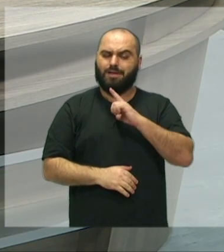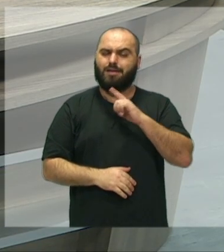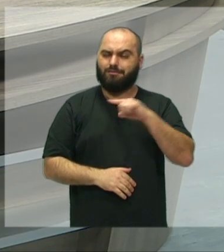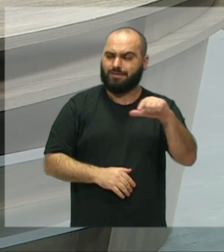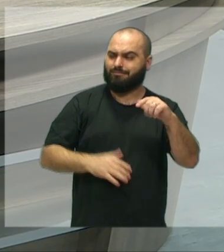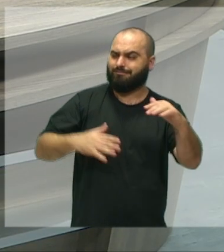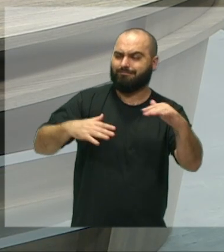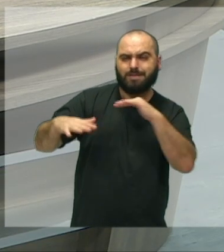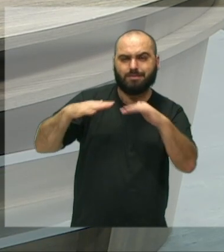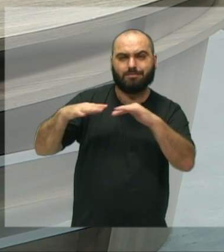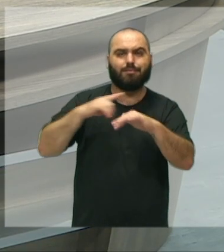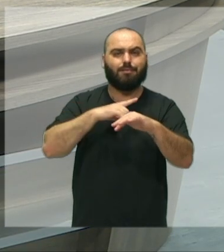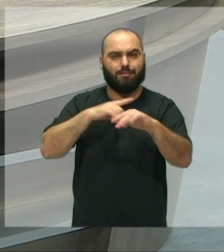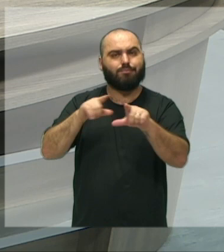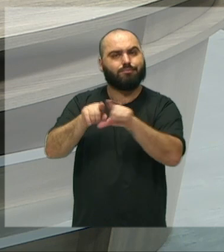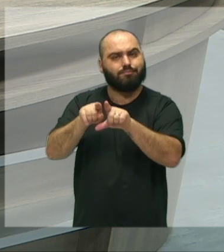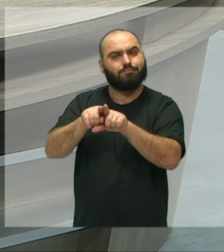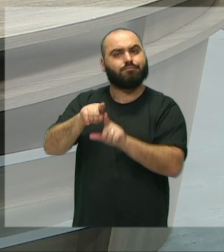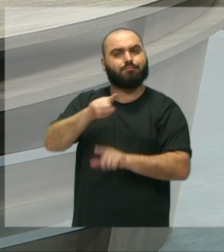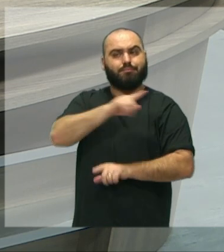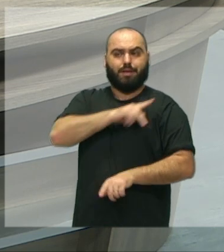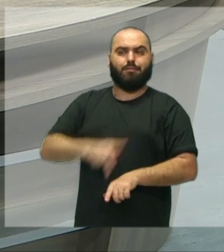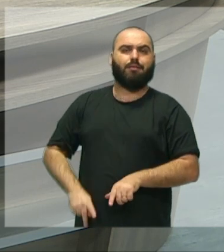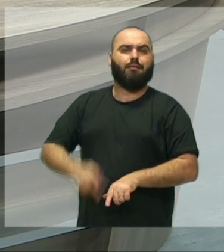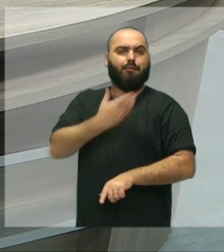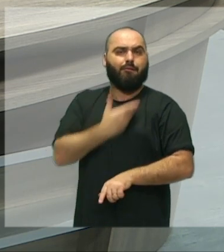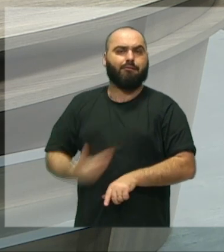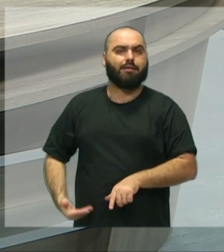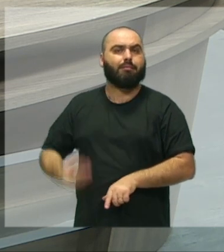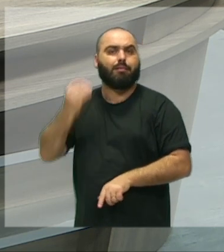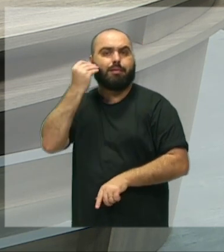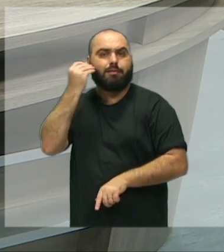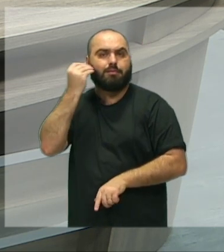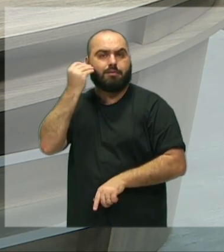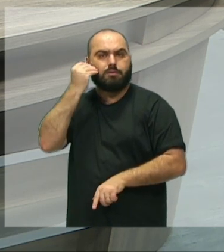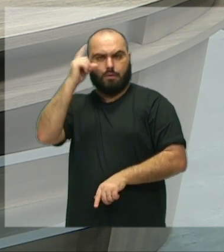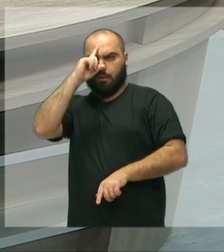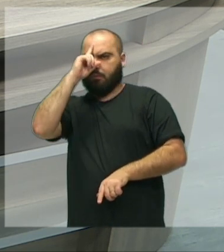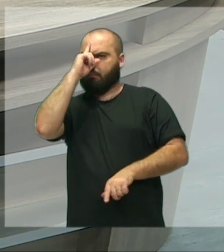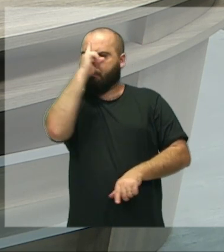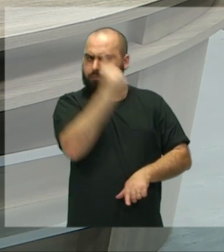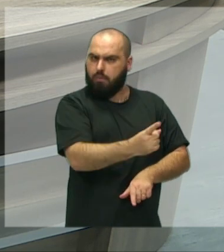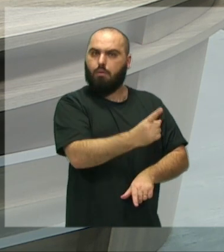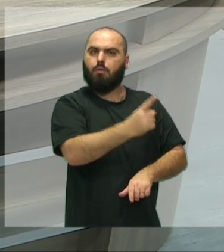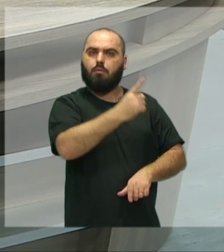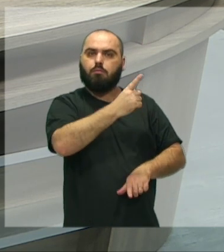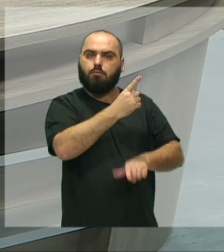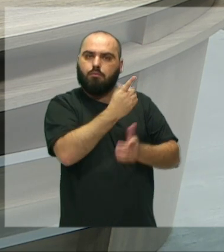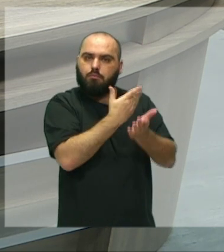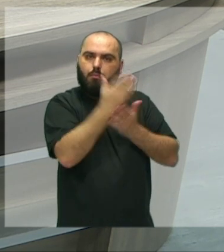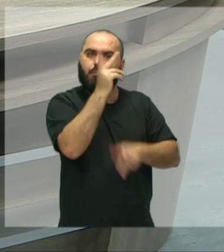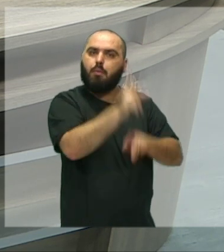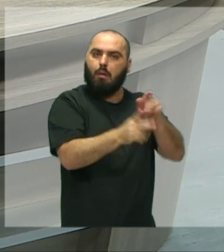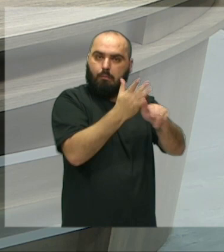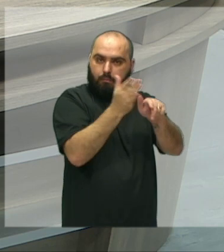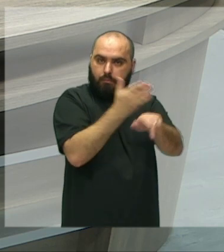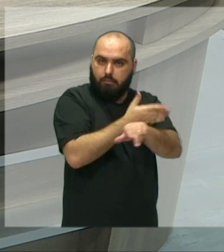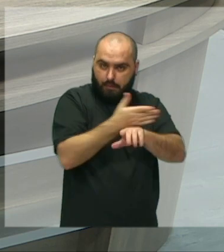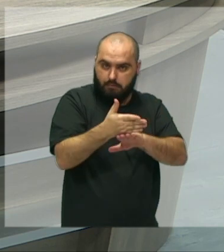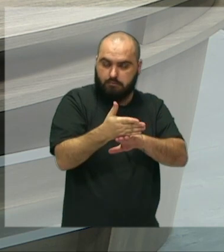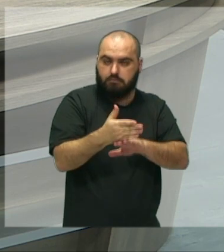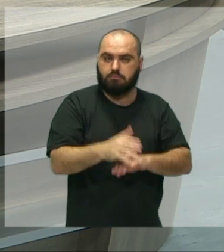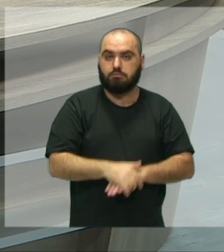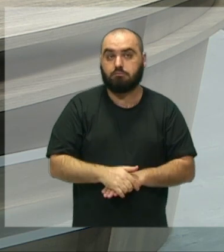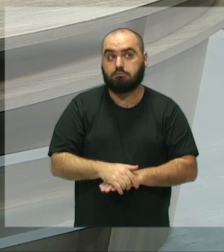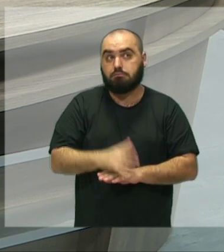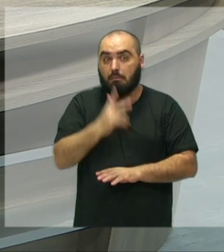essas ações, né, dos governos tentando fazer meio que à força esse branqueamento, né? Isso. Talvez na tentativa,